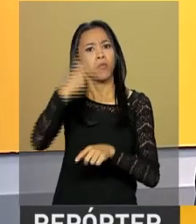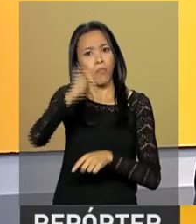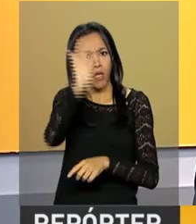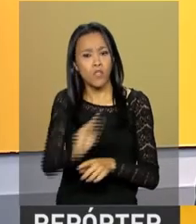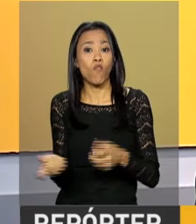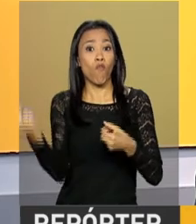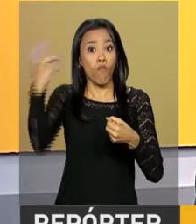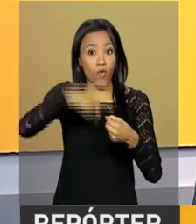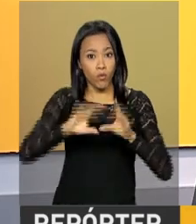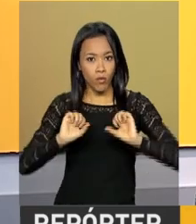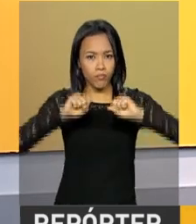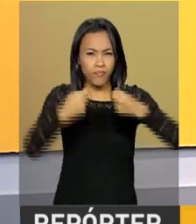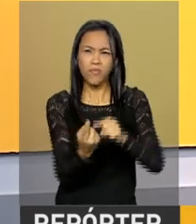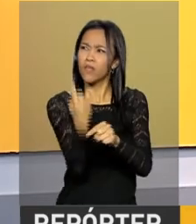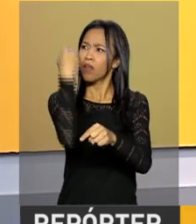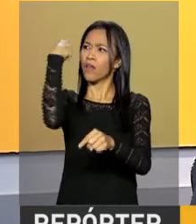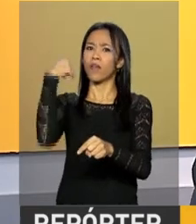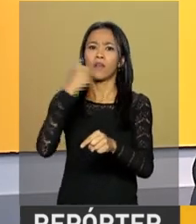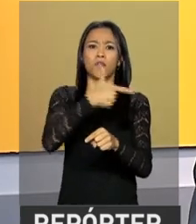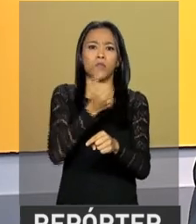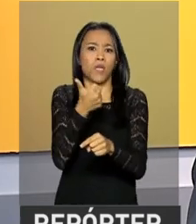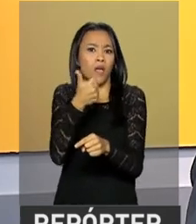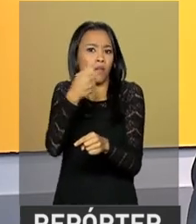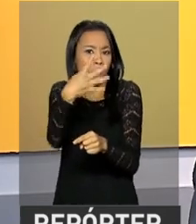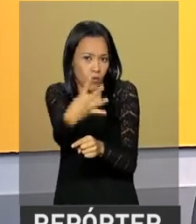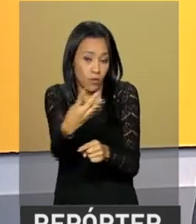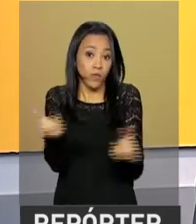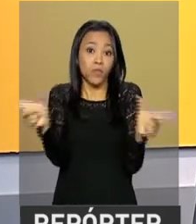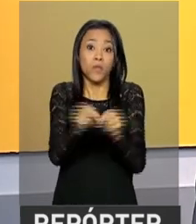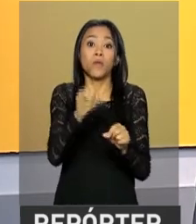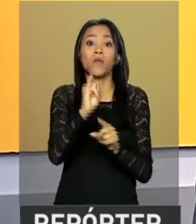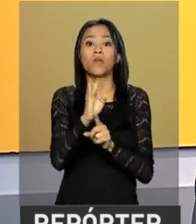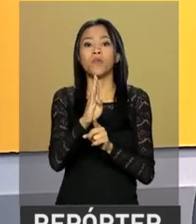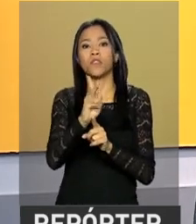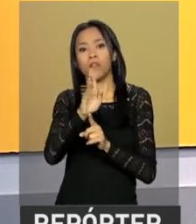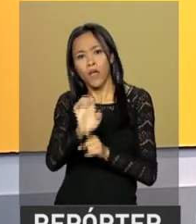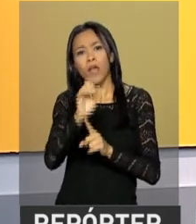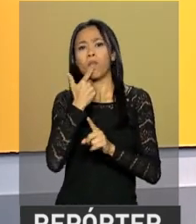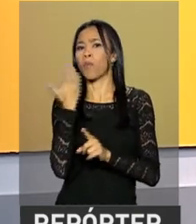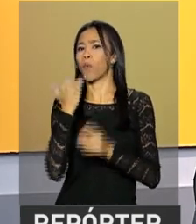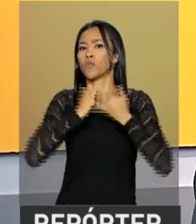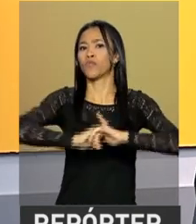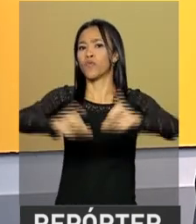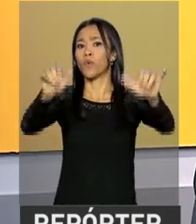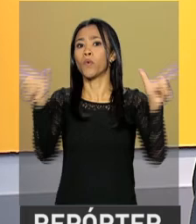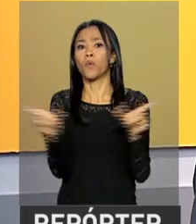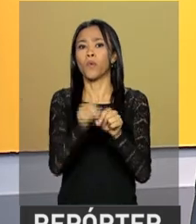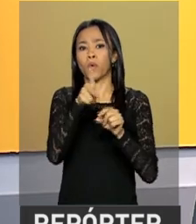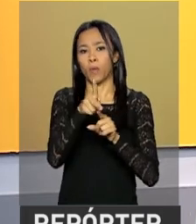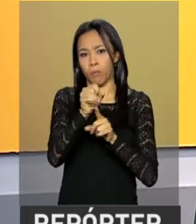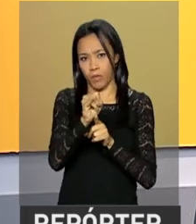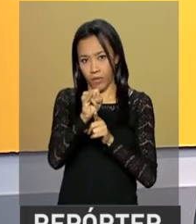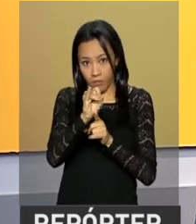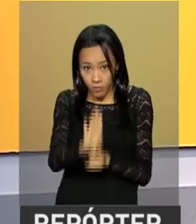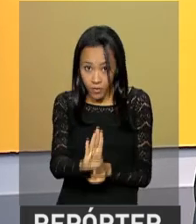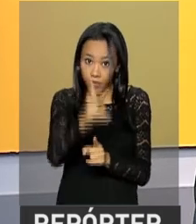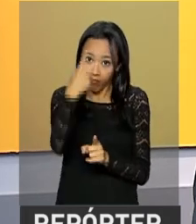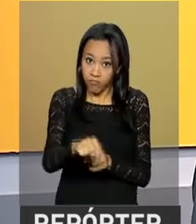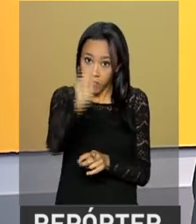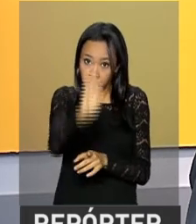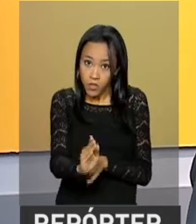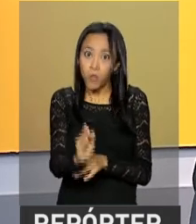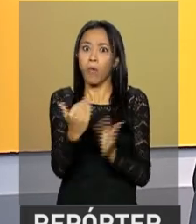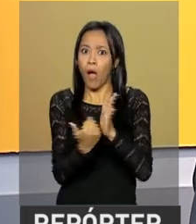voltou a crescer desde 2014 o ibge divulgou agora há pouco que o pib o produto interno bruto